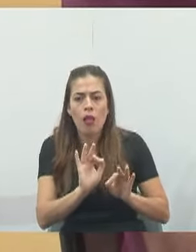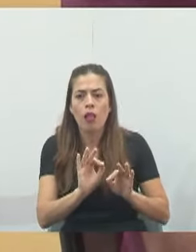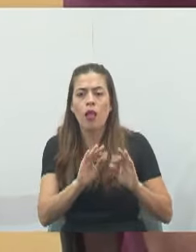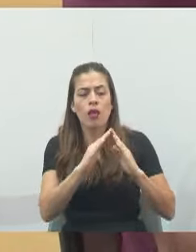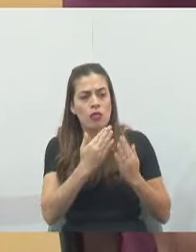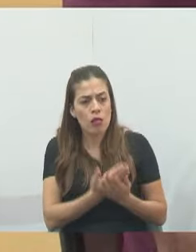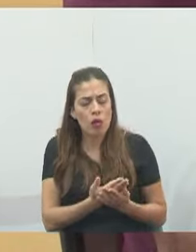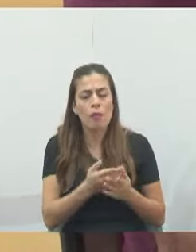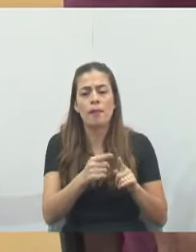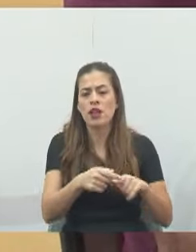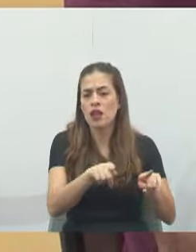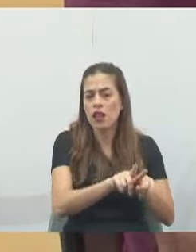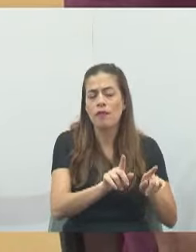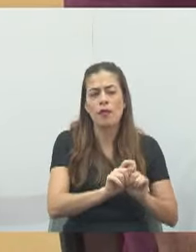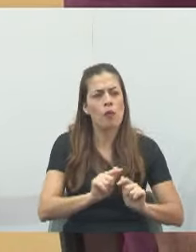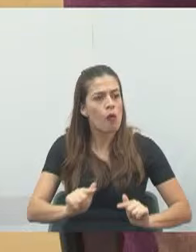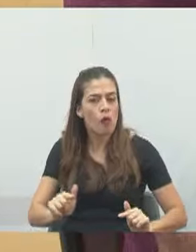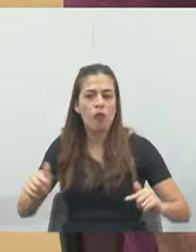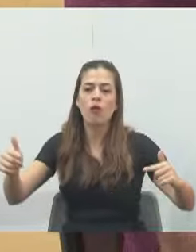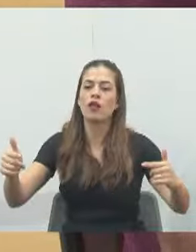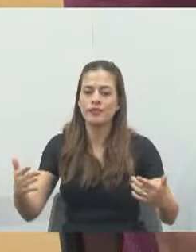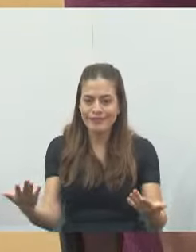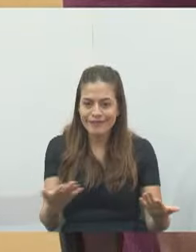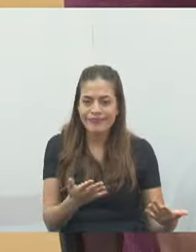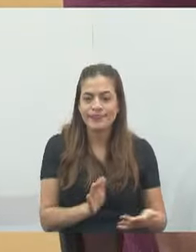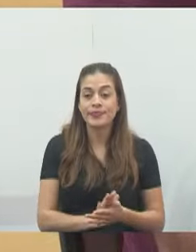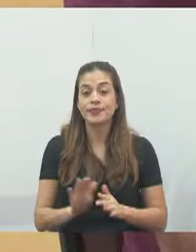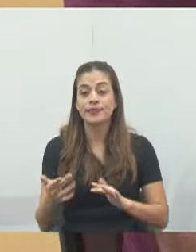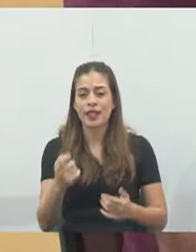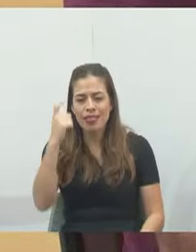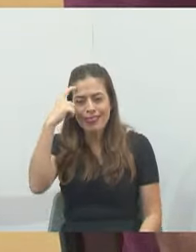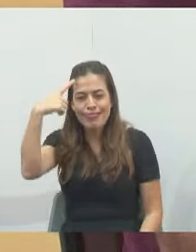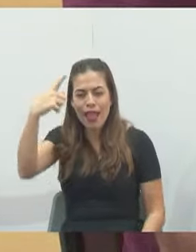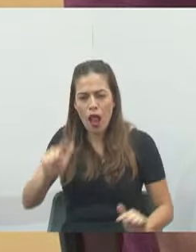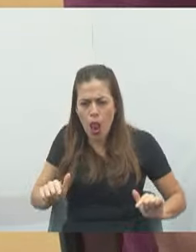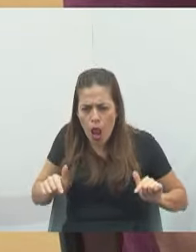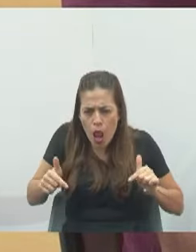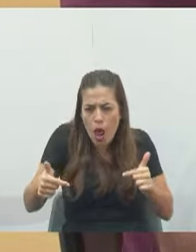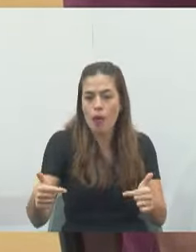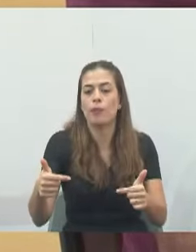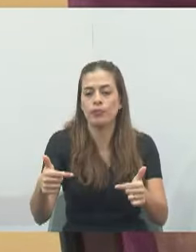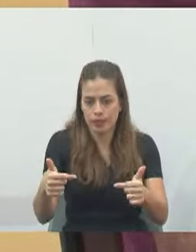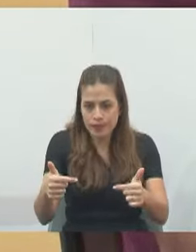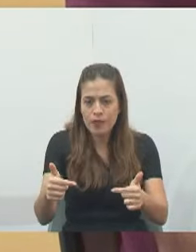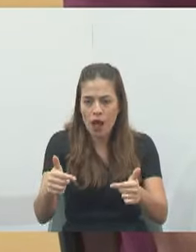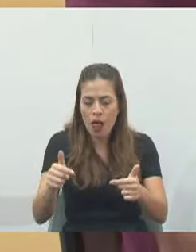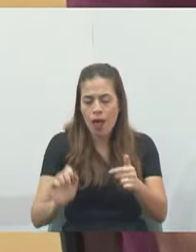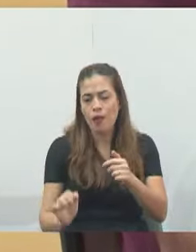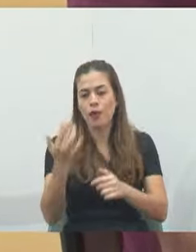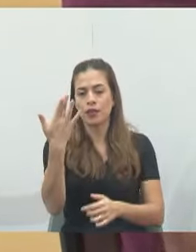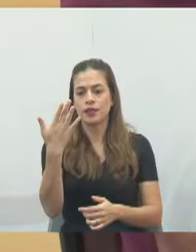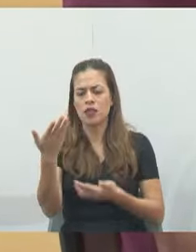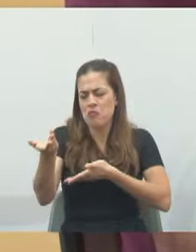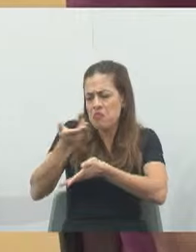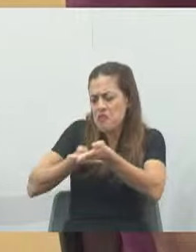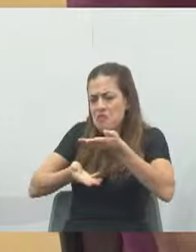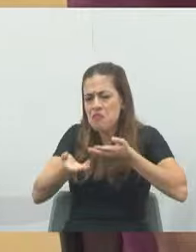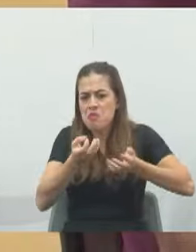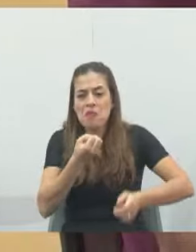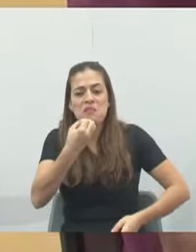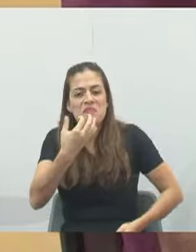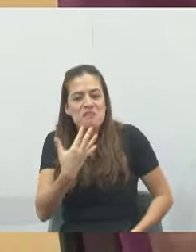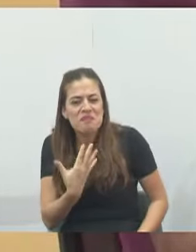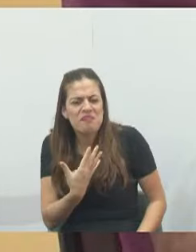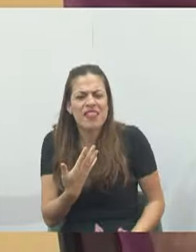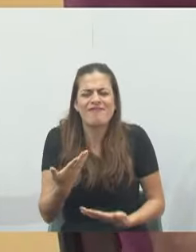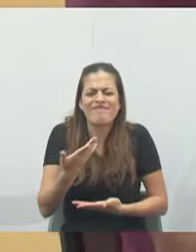um sucesso. Aí ele é o tipo de cara que ele tem as ideias, ele luta por elas, né? E bem relacionado, muito simpático,